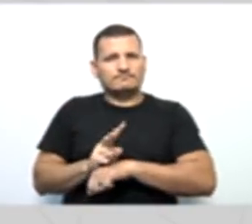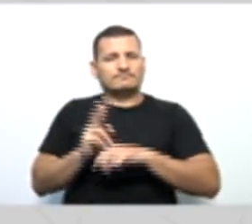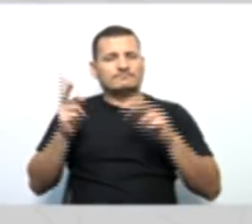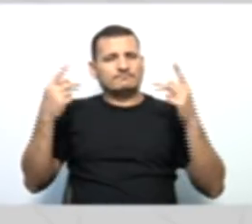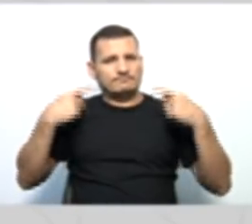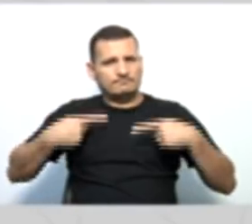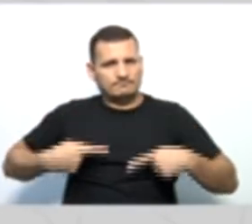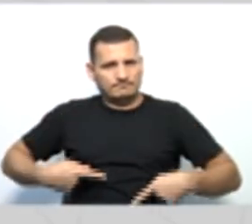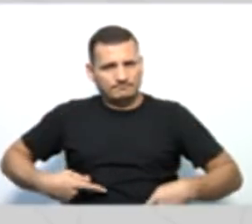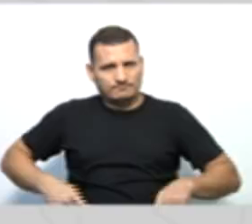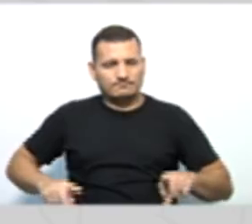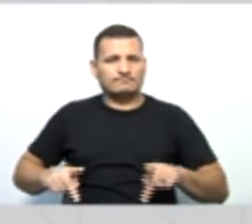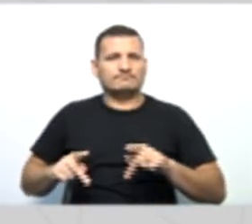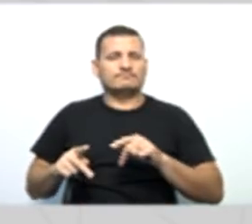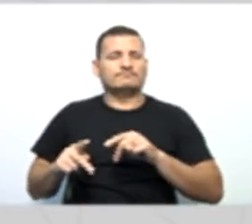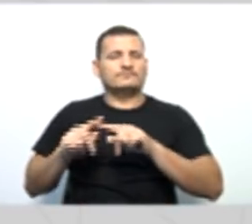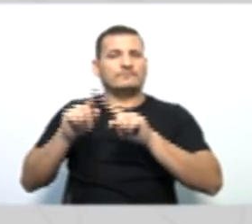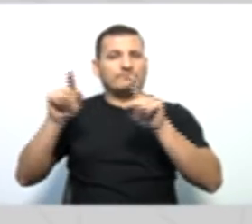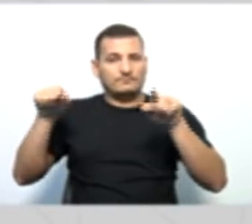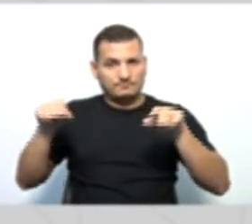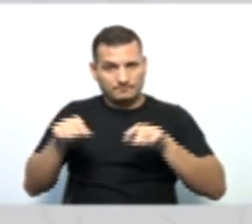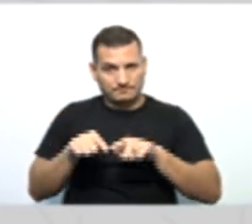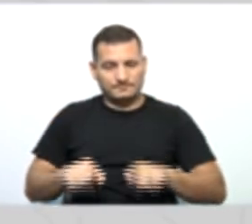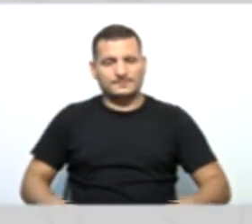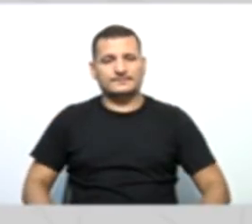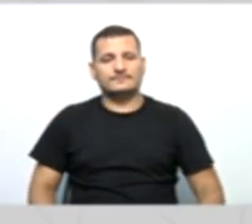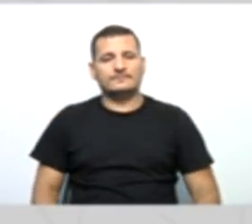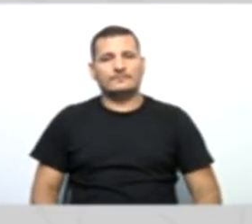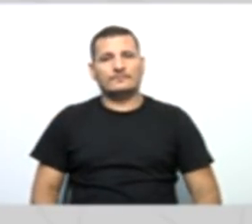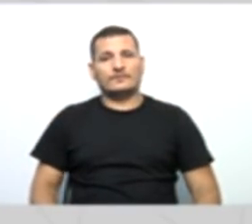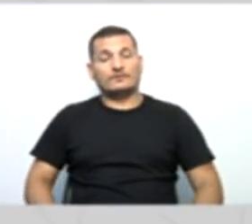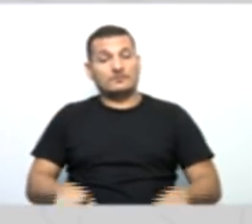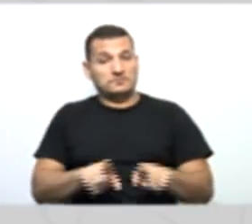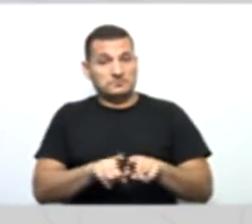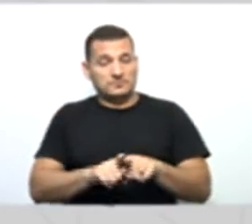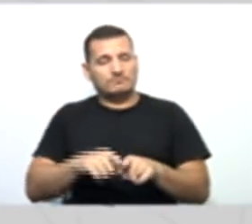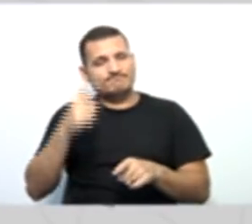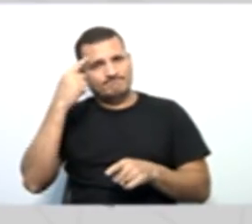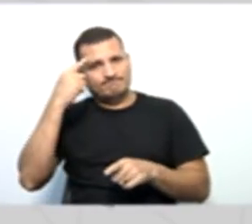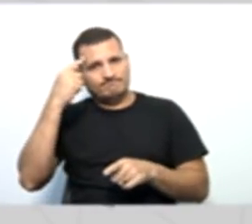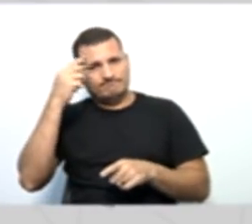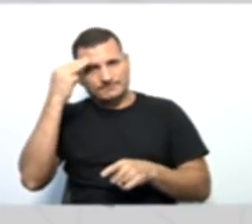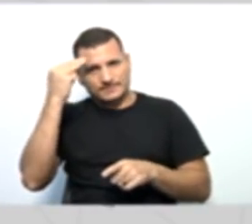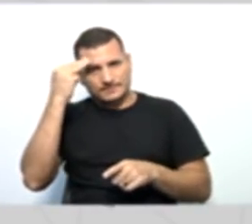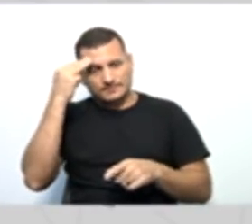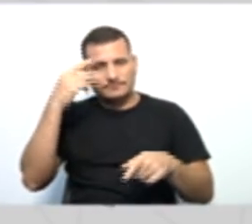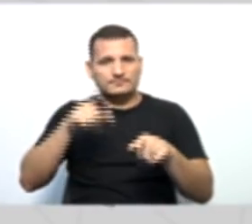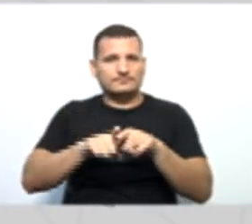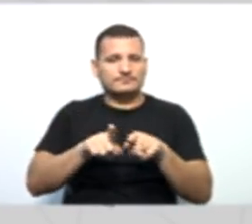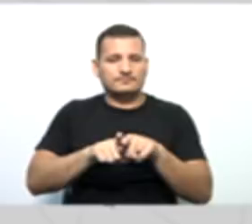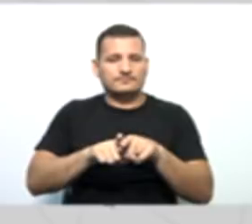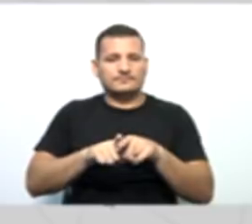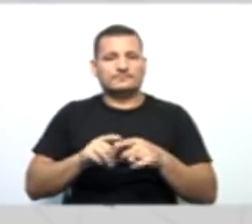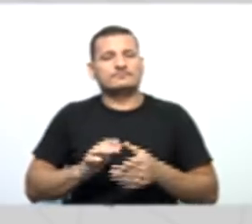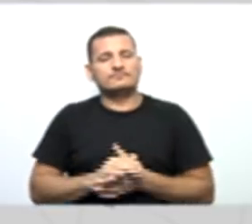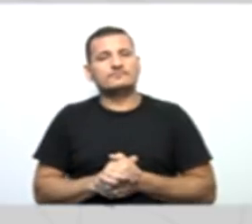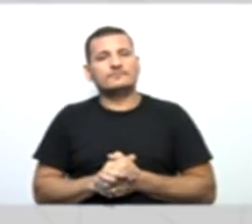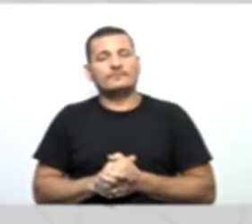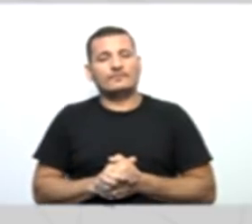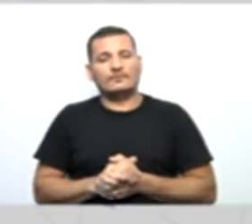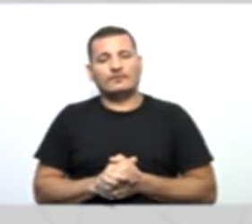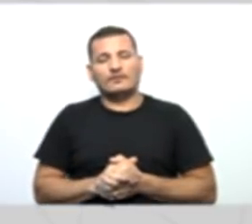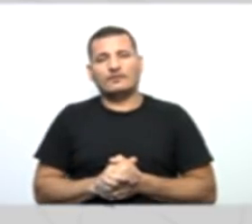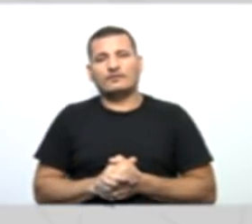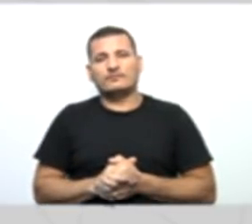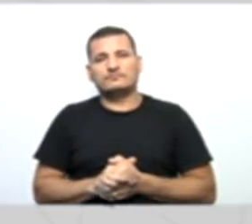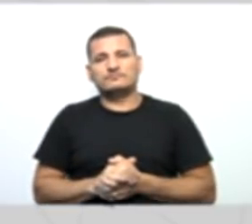física do funcionário, ok? Física e mental, com certeza, né? Mas mais aqui relacionada à